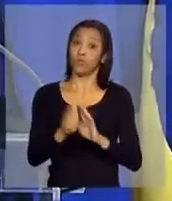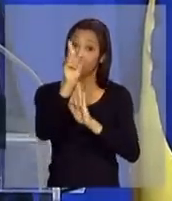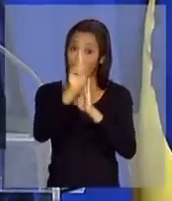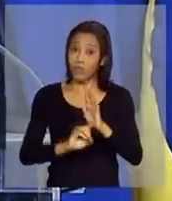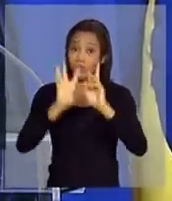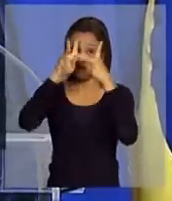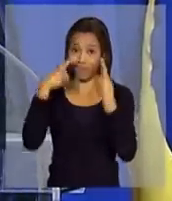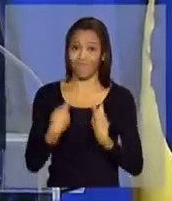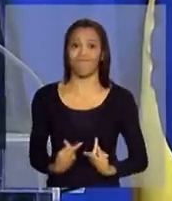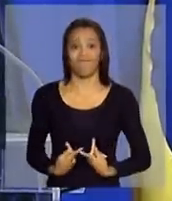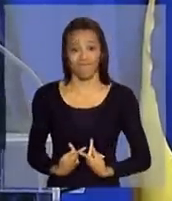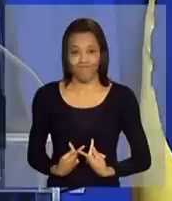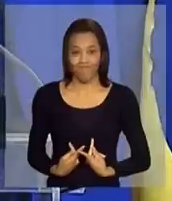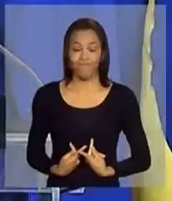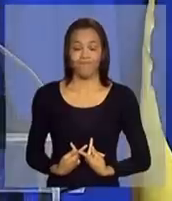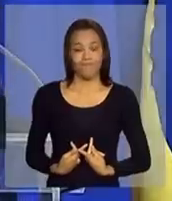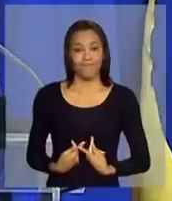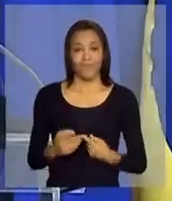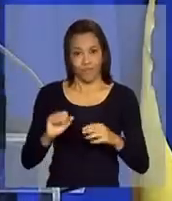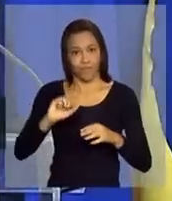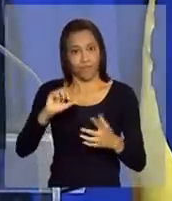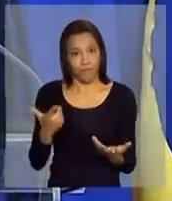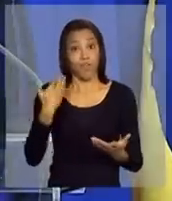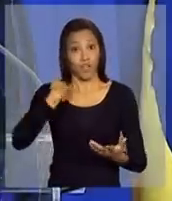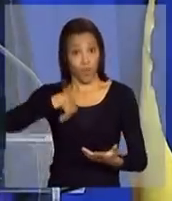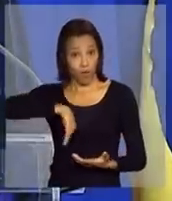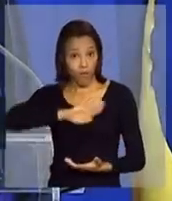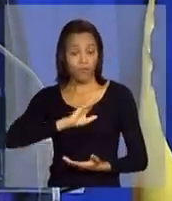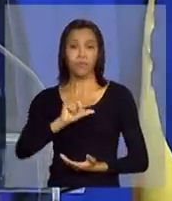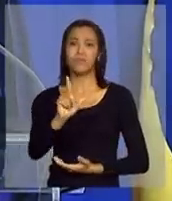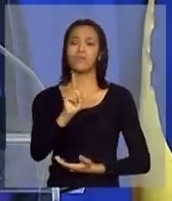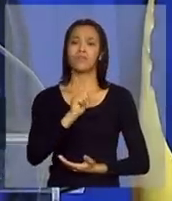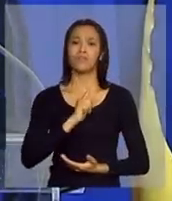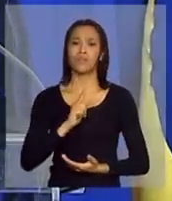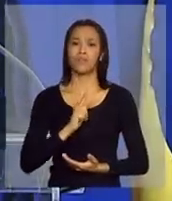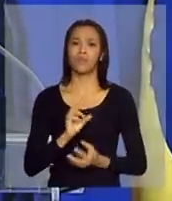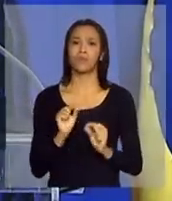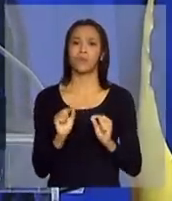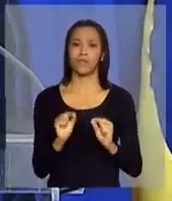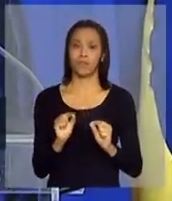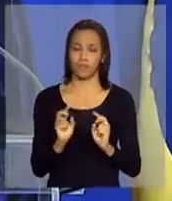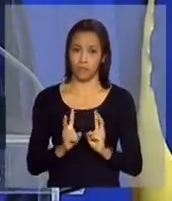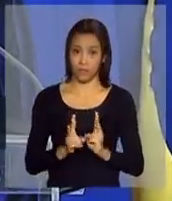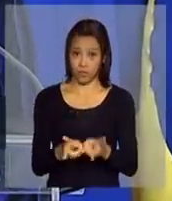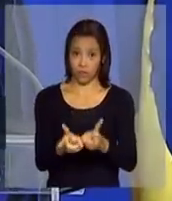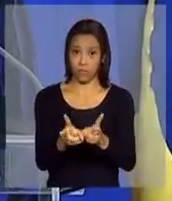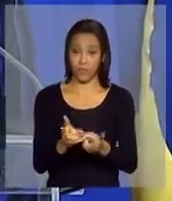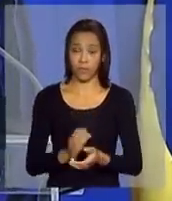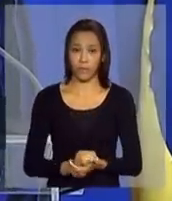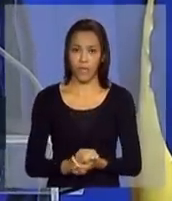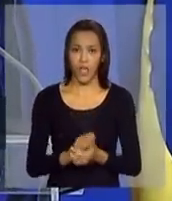humanos. Evidentemente, nós damos, ao